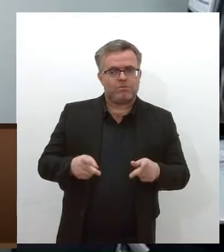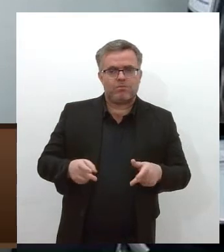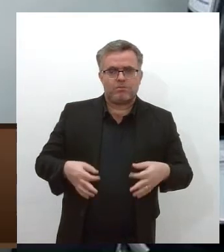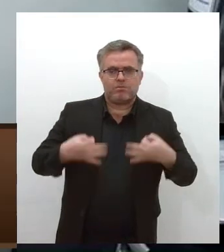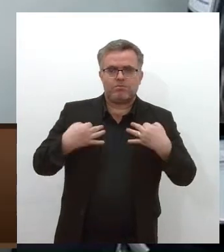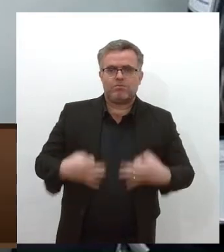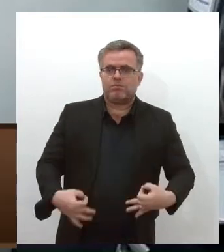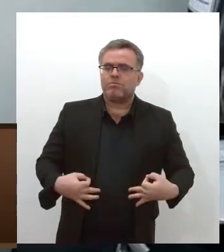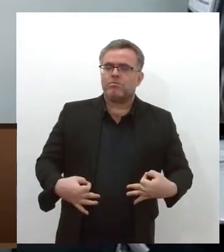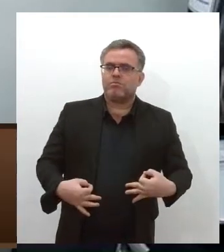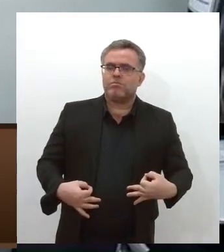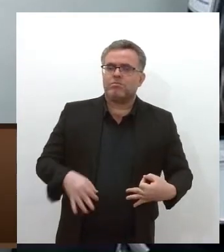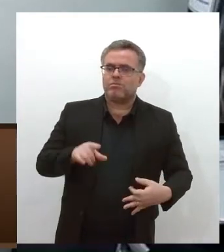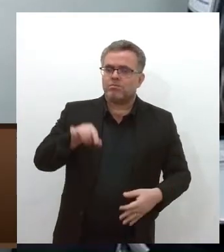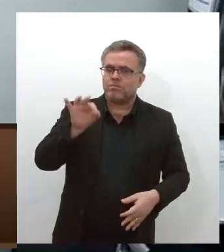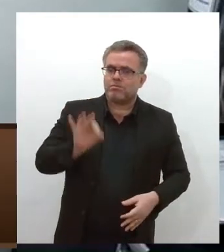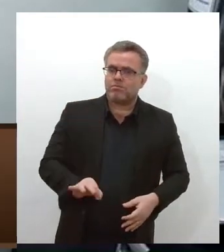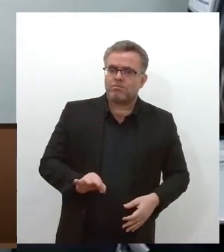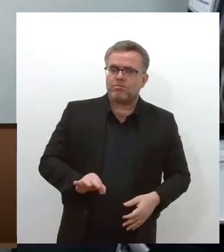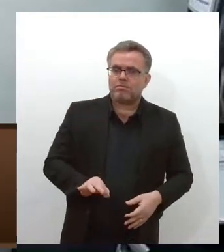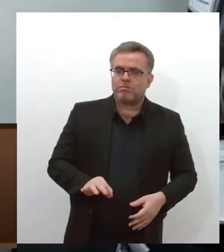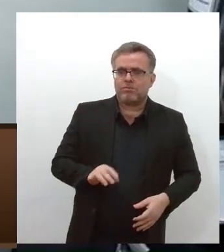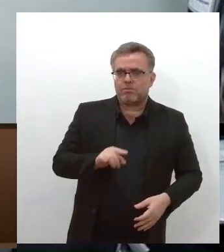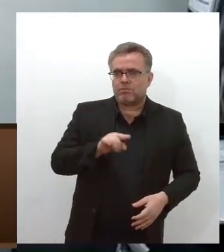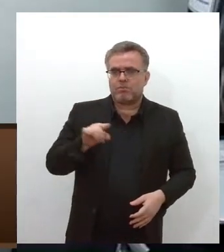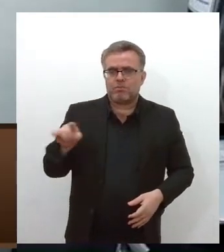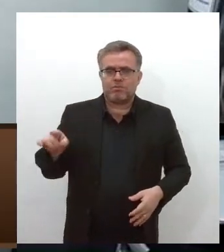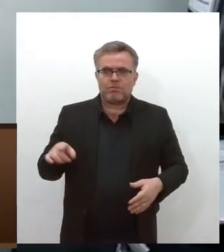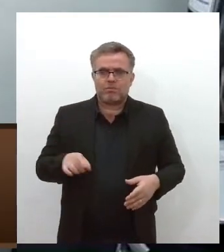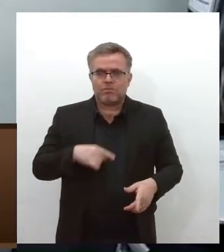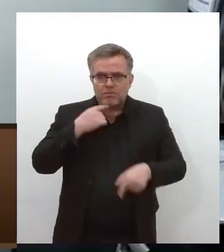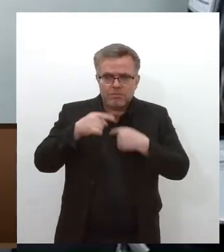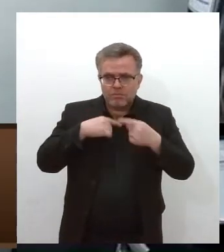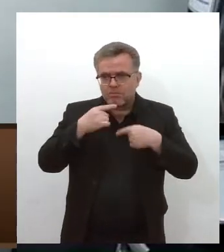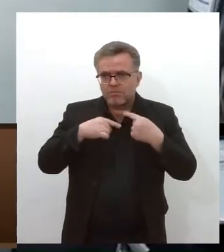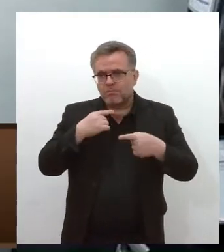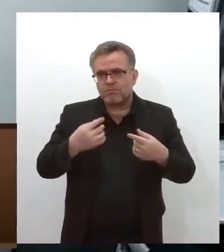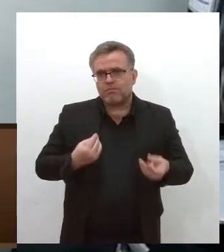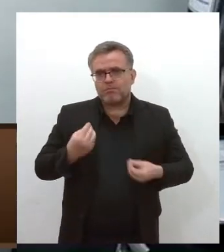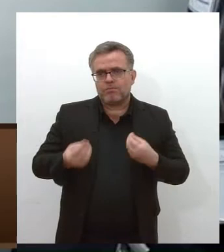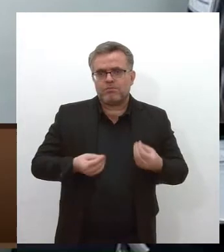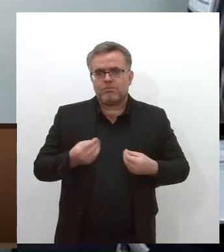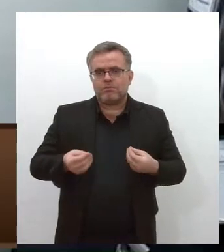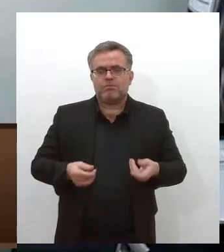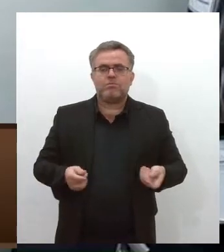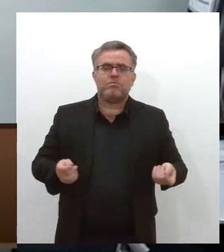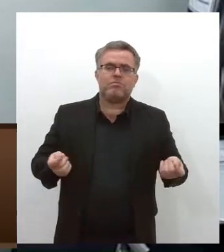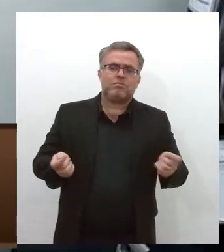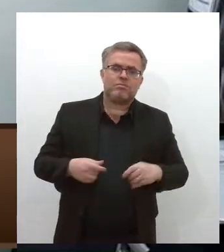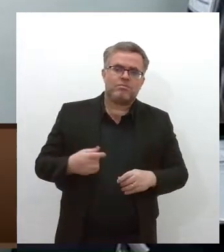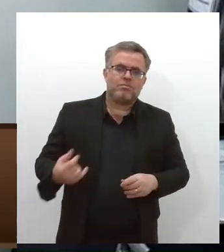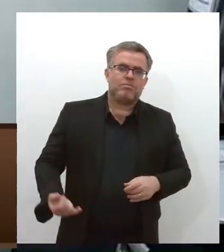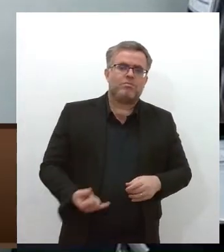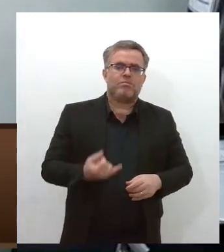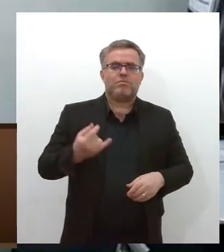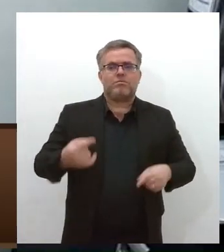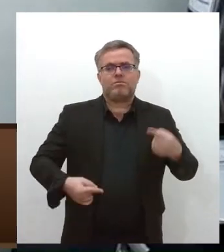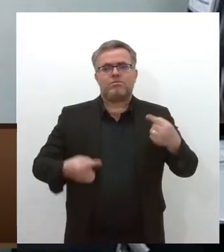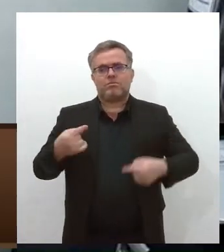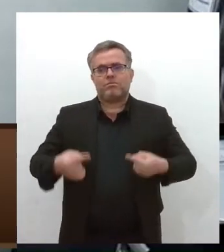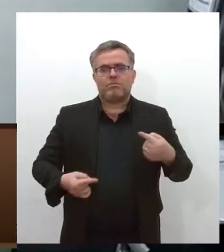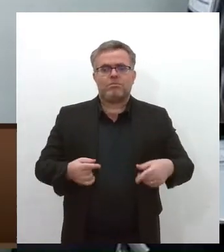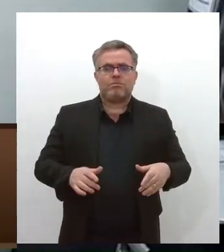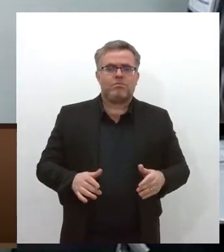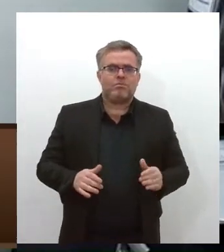certa. Mas para aqueles que ainda estão nessas situações que eu narrei, é muito bom o debate como forma de